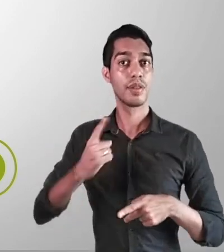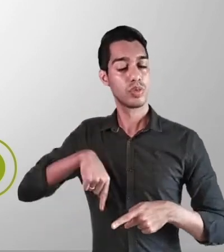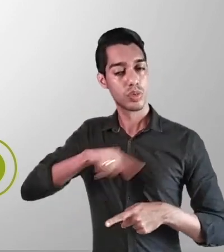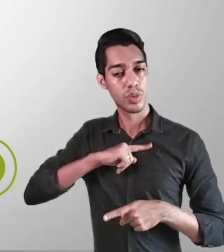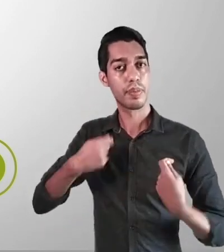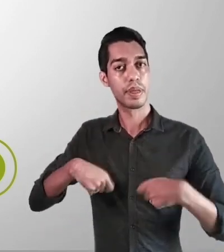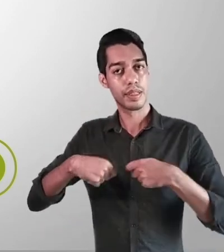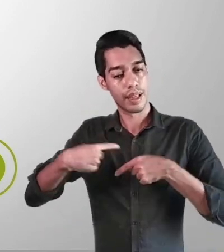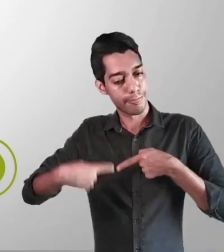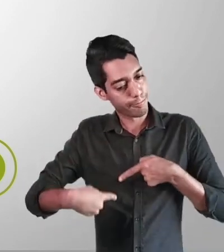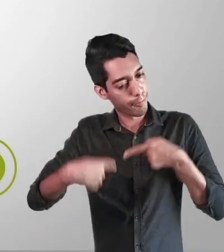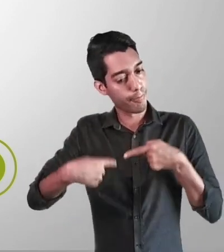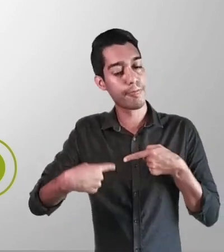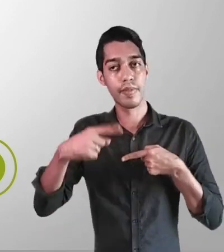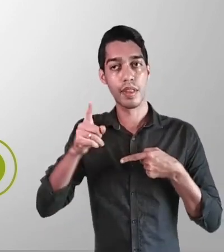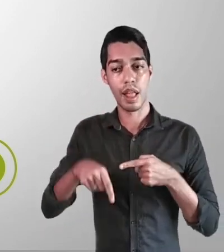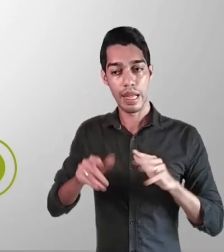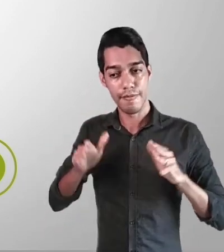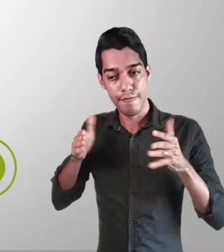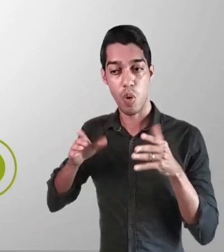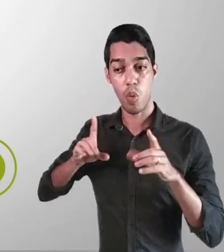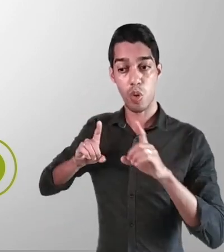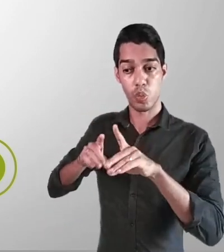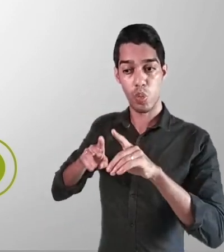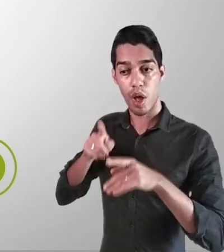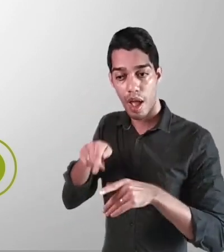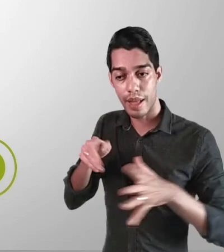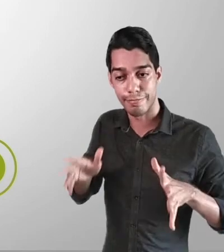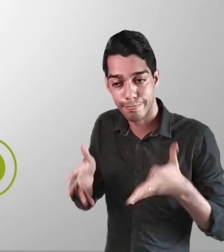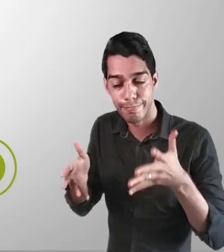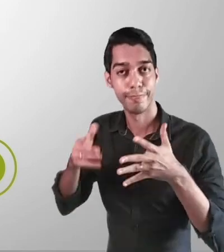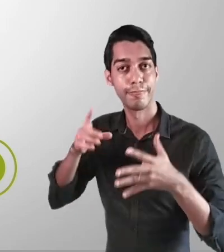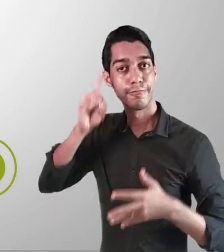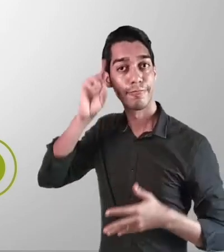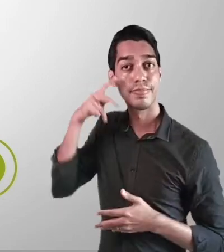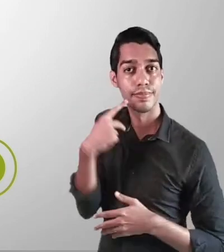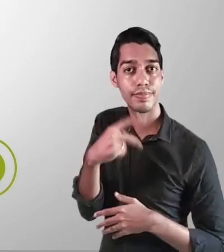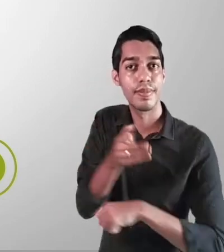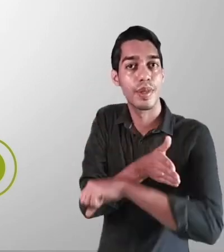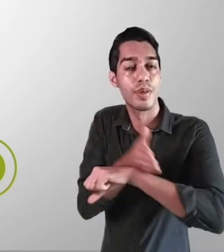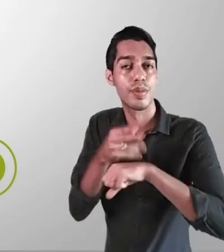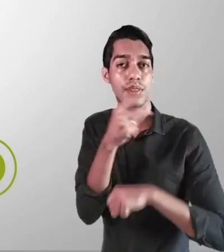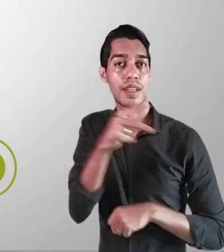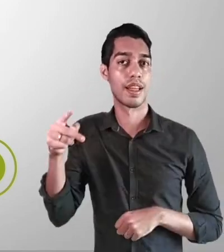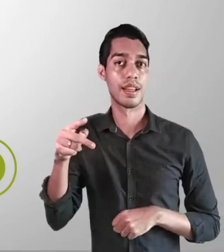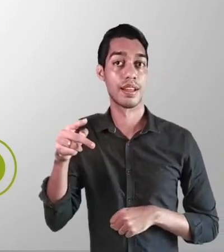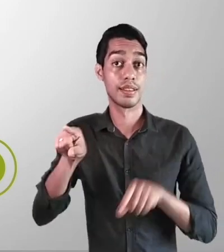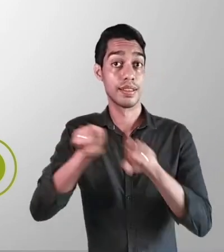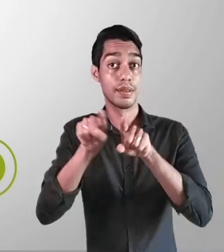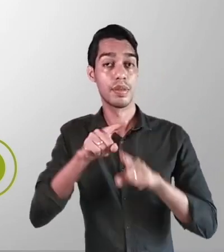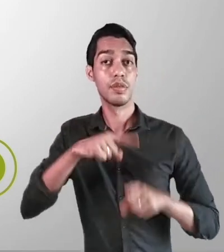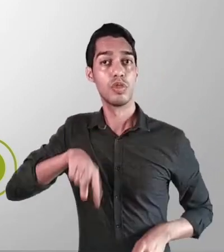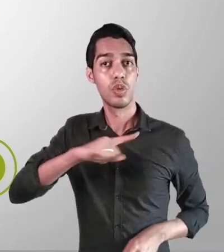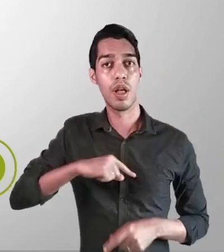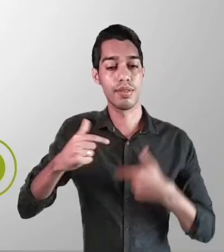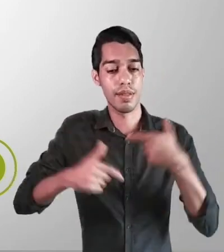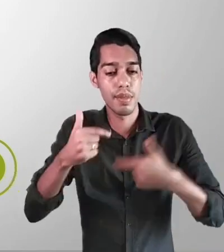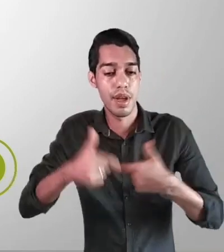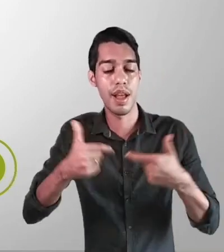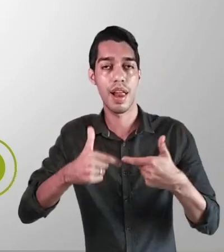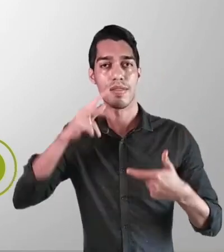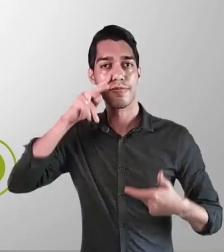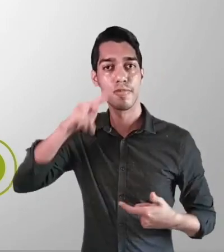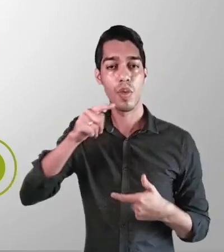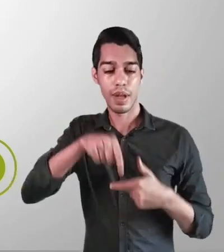para colocar cada vez mais o aspecto da educação no dia a dia dele. E trabalhar fortemente essa base educacional, desde